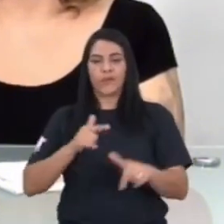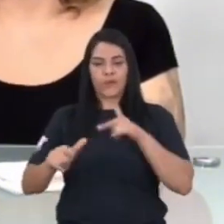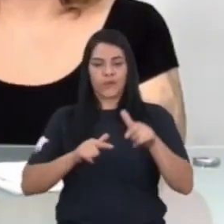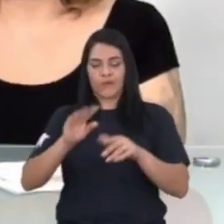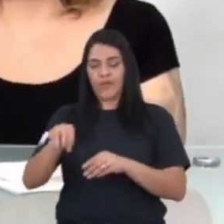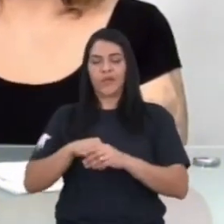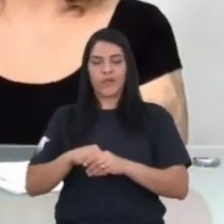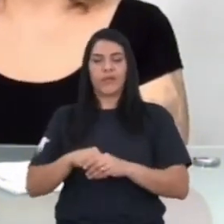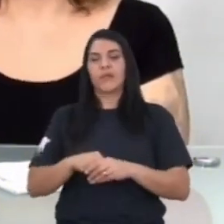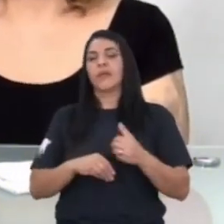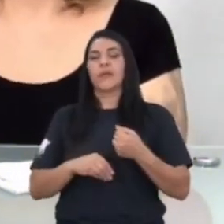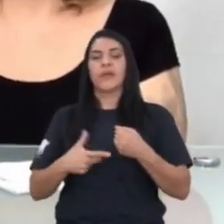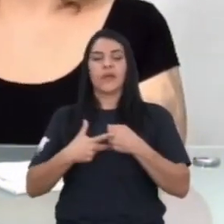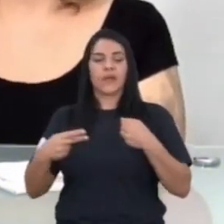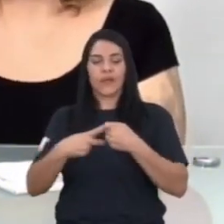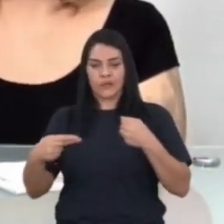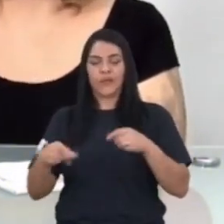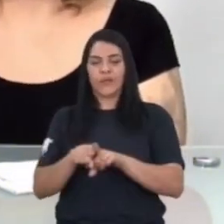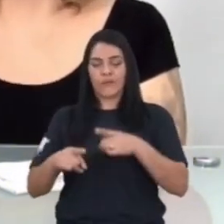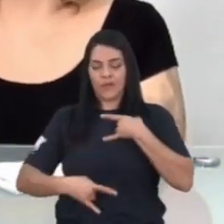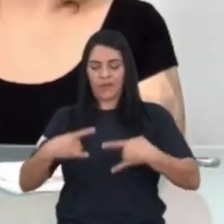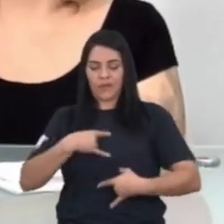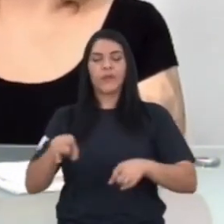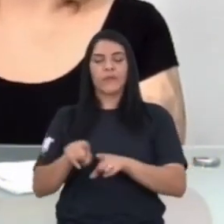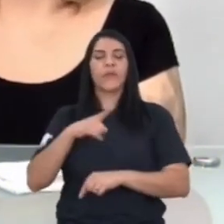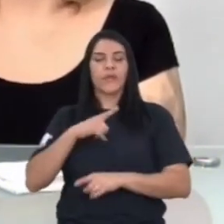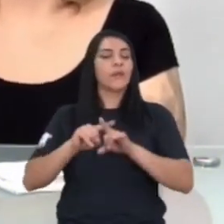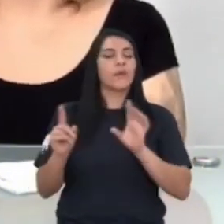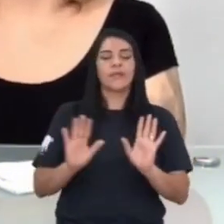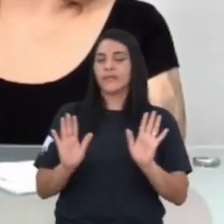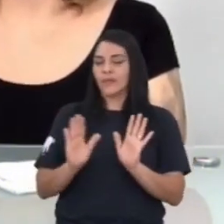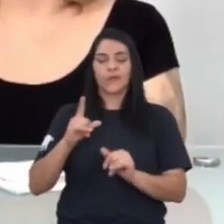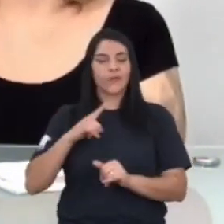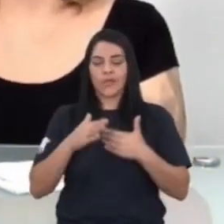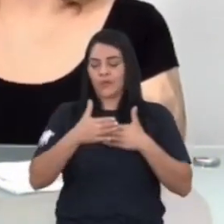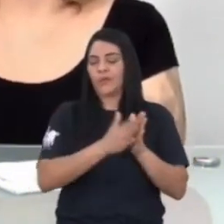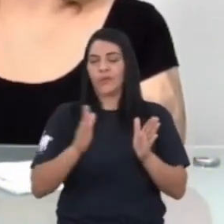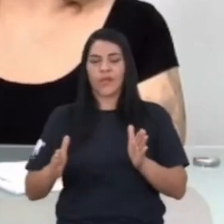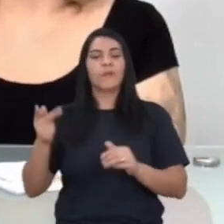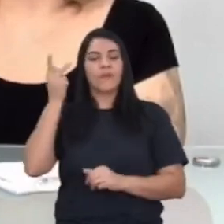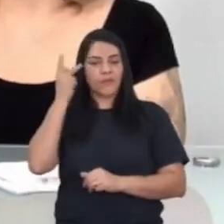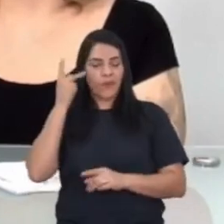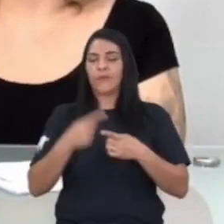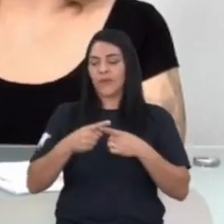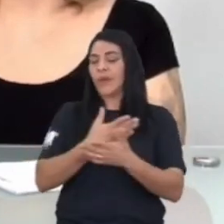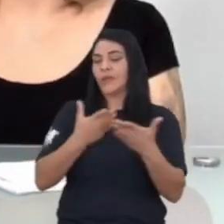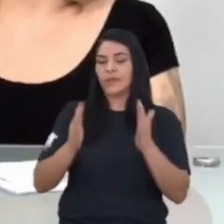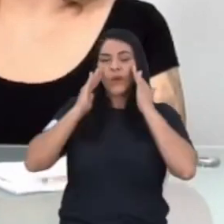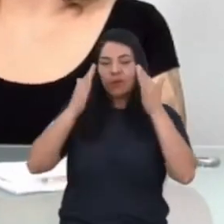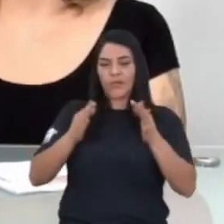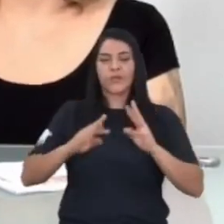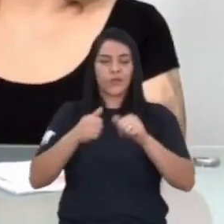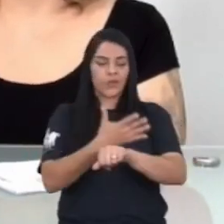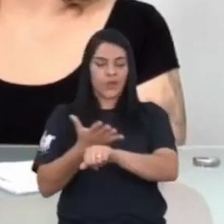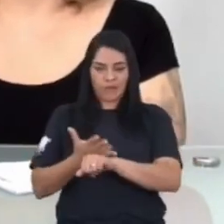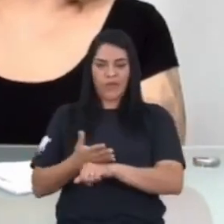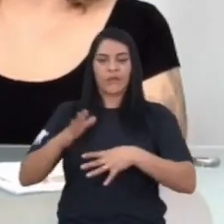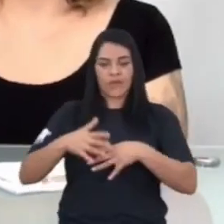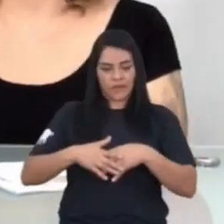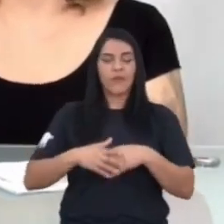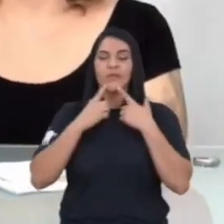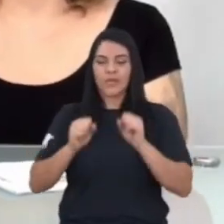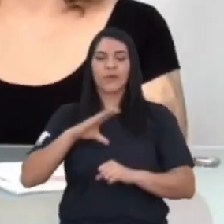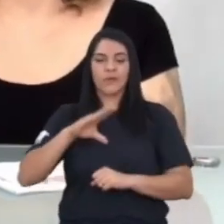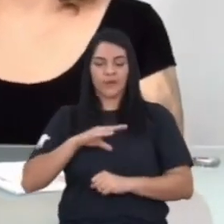é dentro da Alura, né, que você já tem. Dentro de robótica também tem a tarefa, mas ele não está no escopo tarefa SP. Por quê? Porque nós estamos focados nos componentes, né, matemática, português,